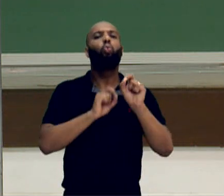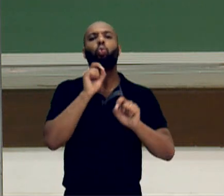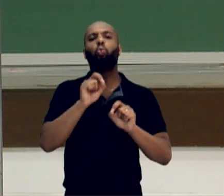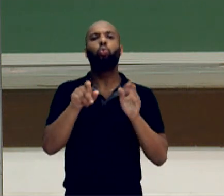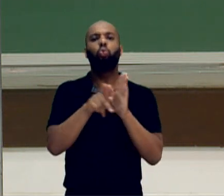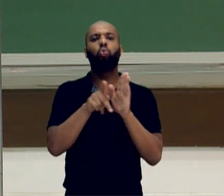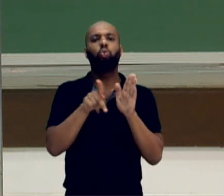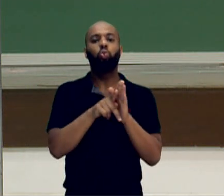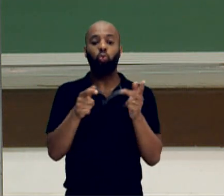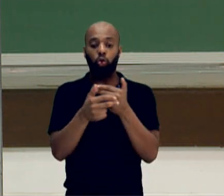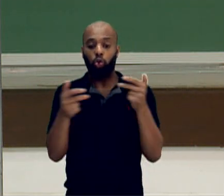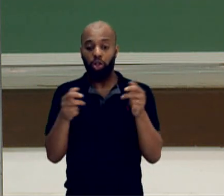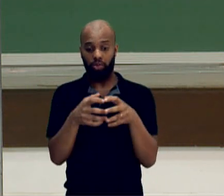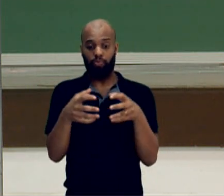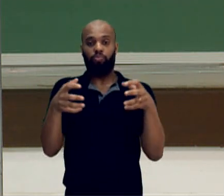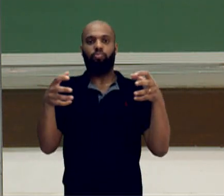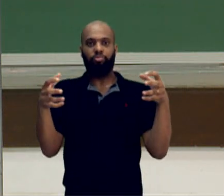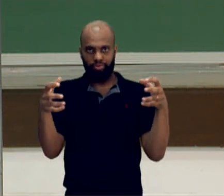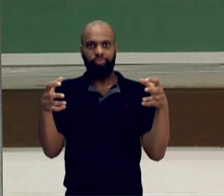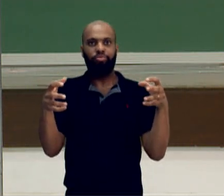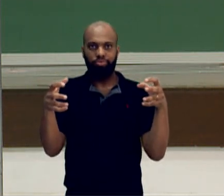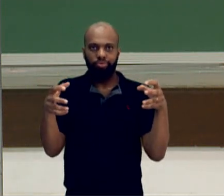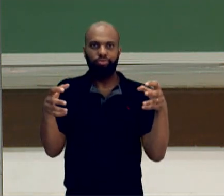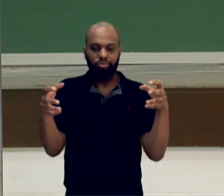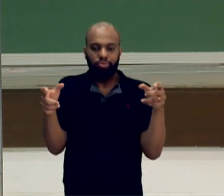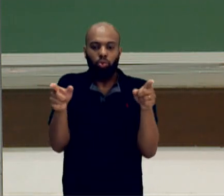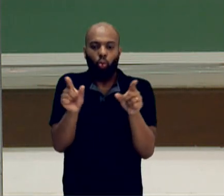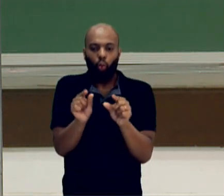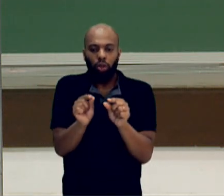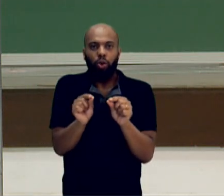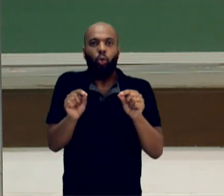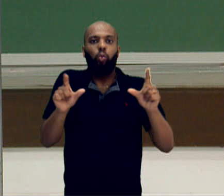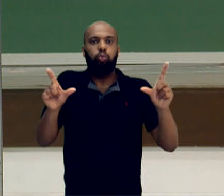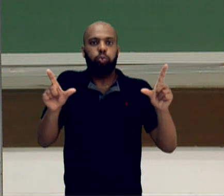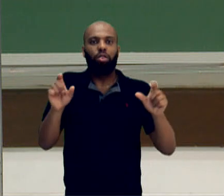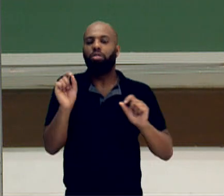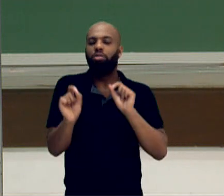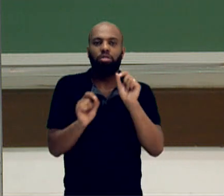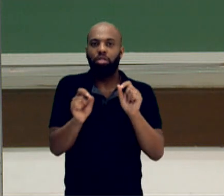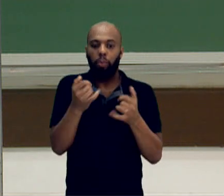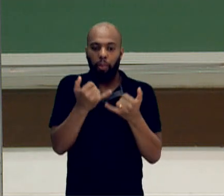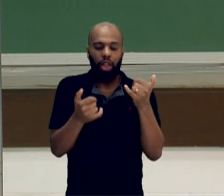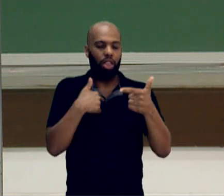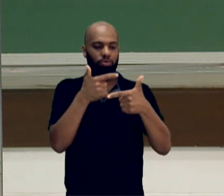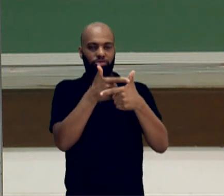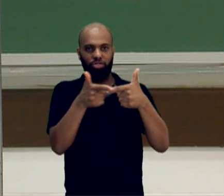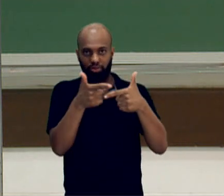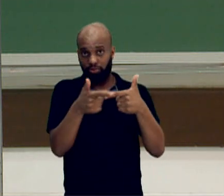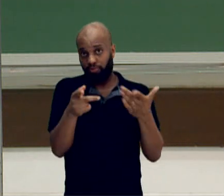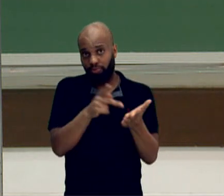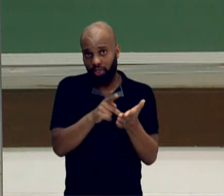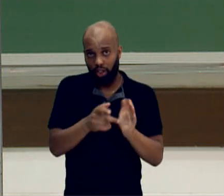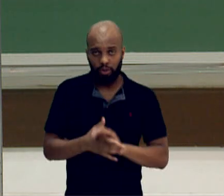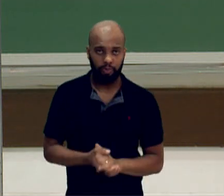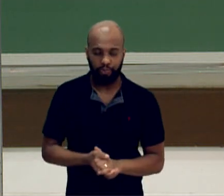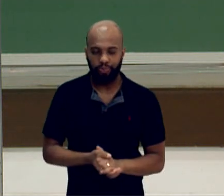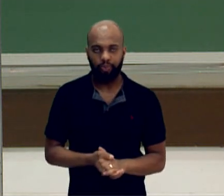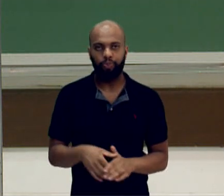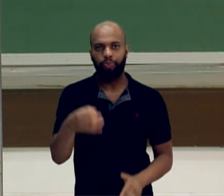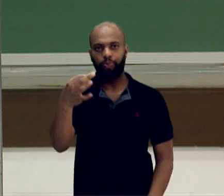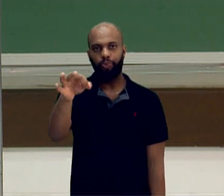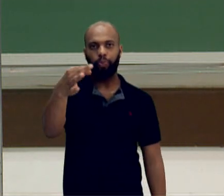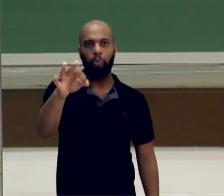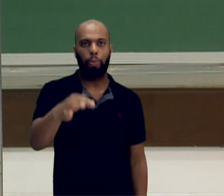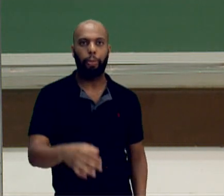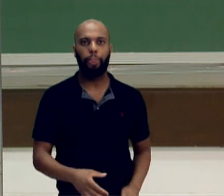das unidades maiores das unidades menores para as maiores, é como se eu dividisse, certo? Muito